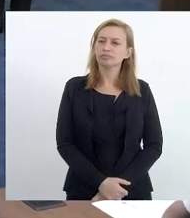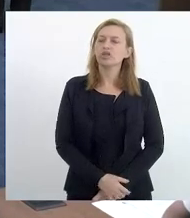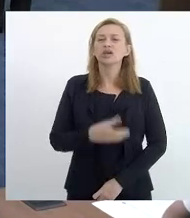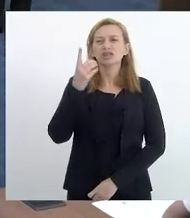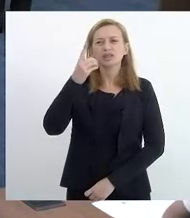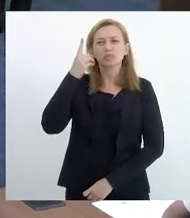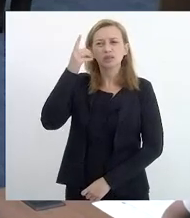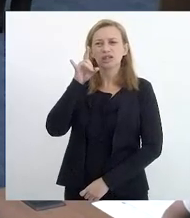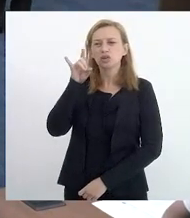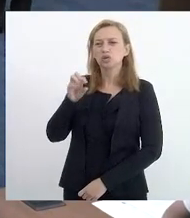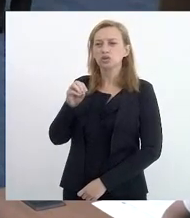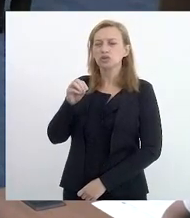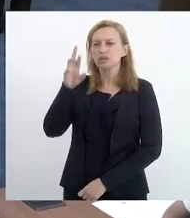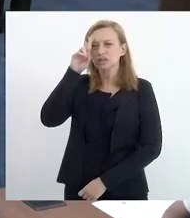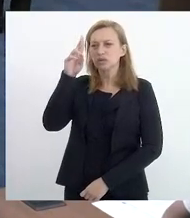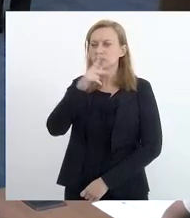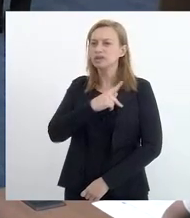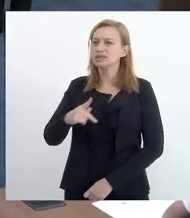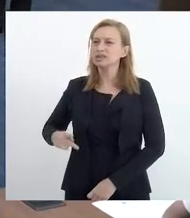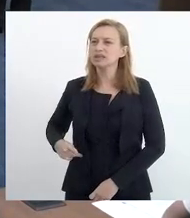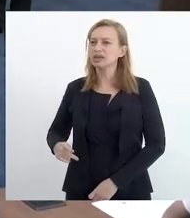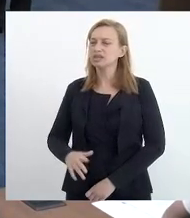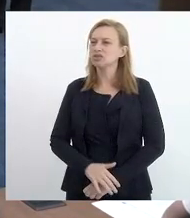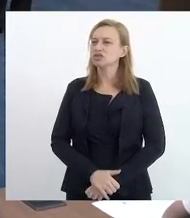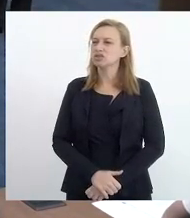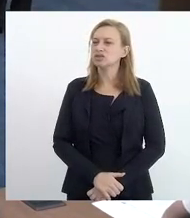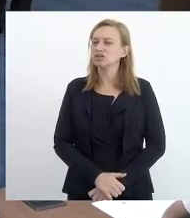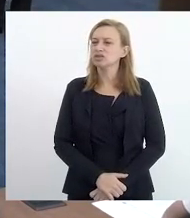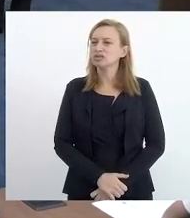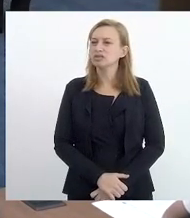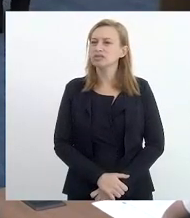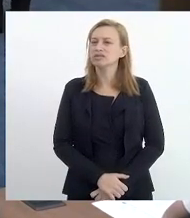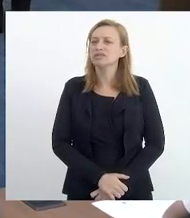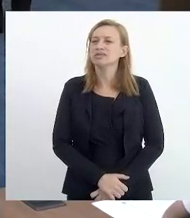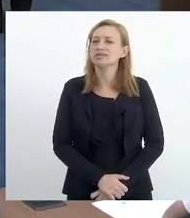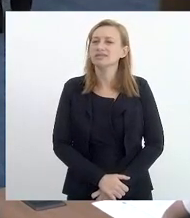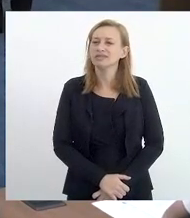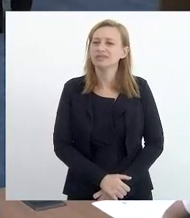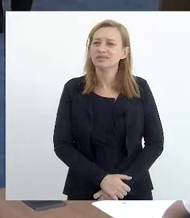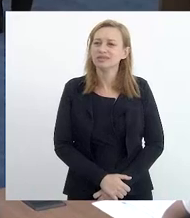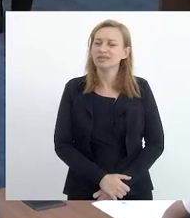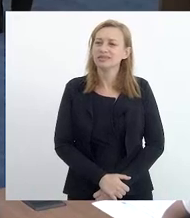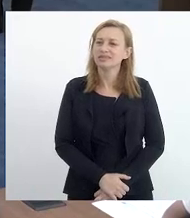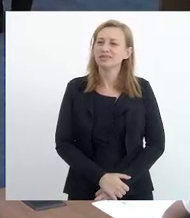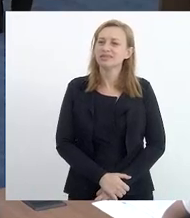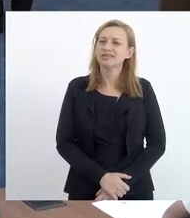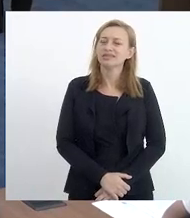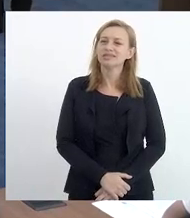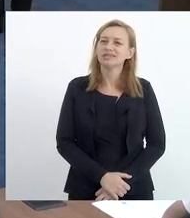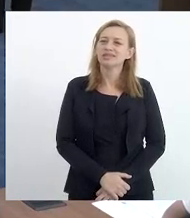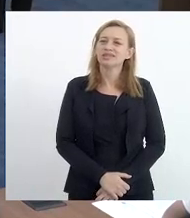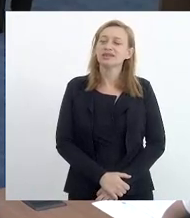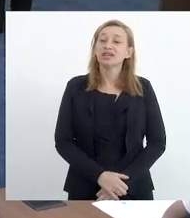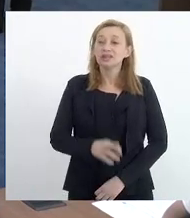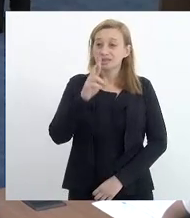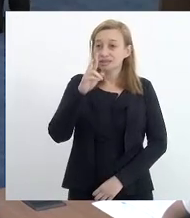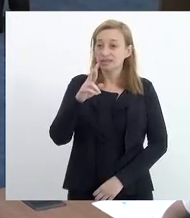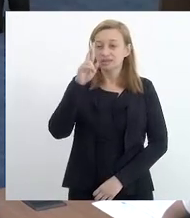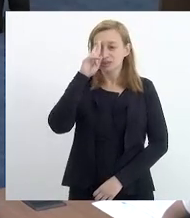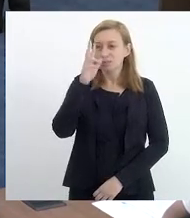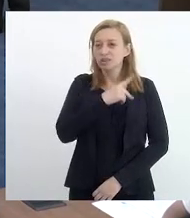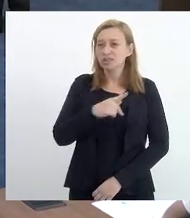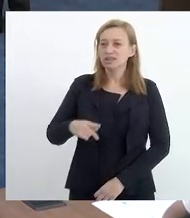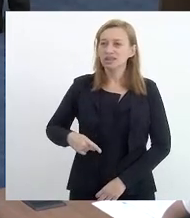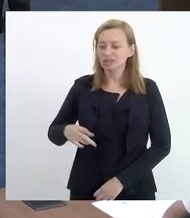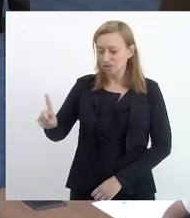Deputado Dionísio. Senhor presidente, senhoras e senhores parlamentares. Presidente, eu venho a essa